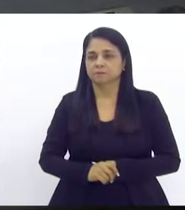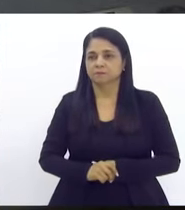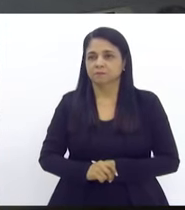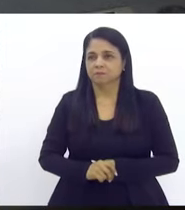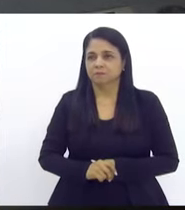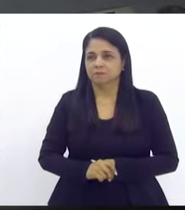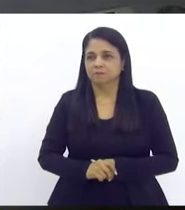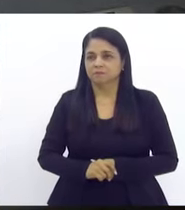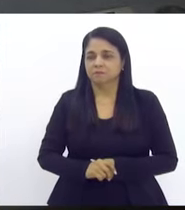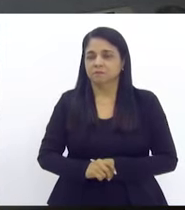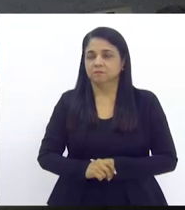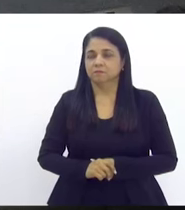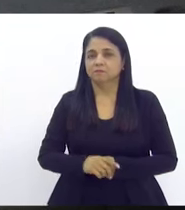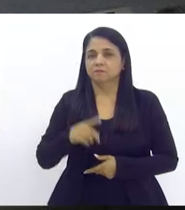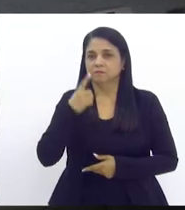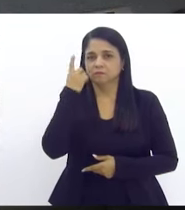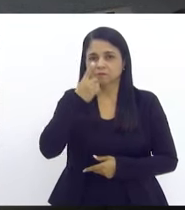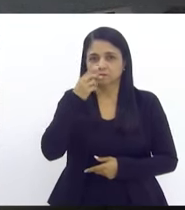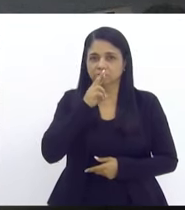Rodrigo Amorim,